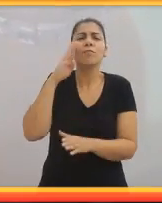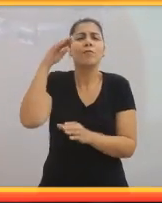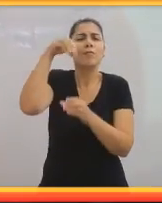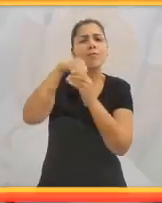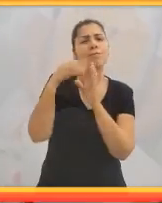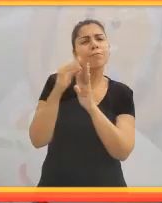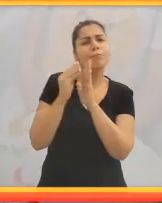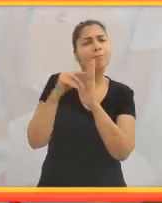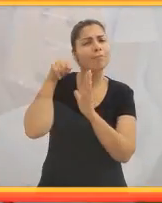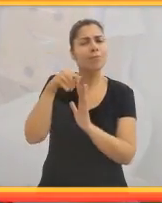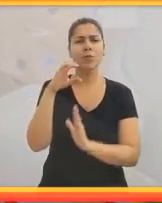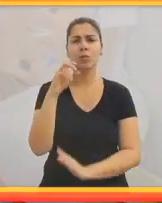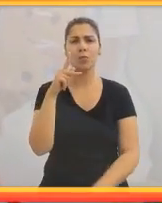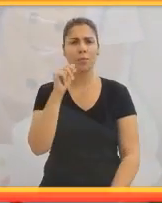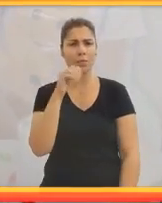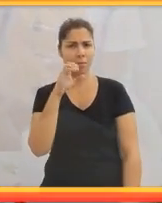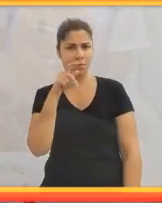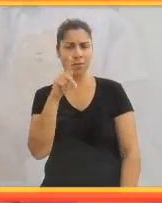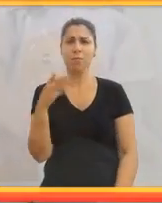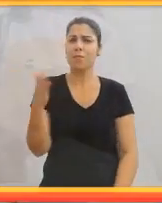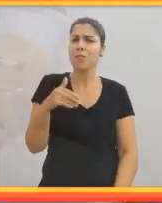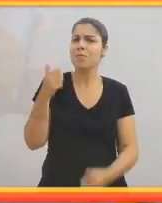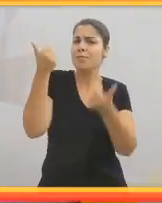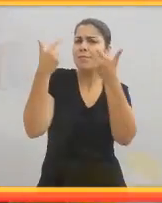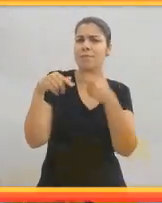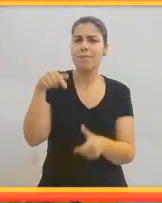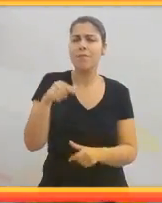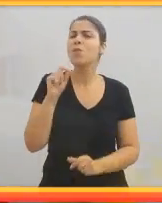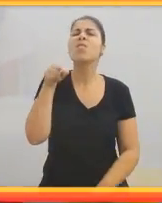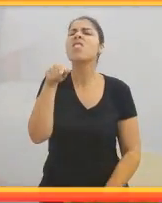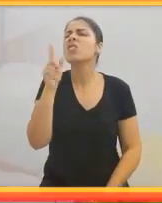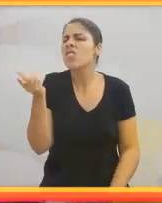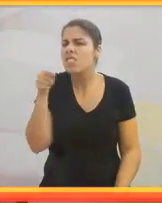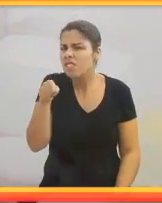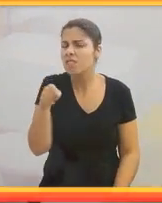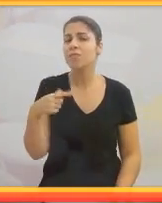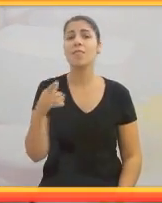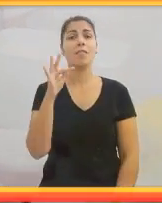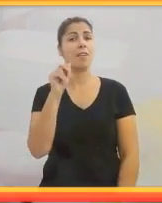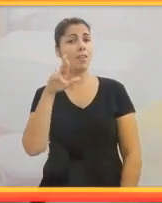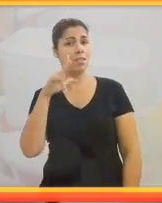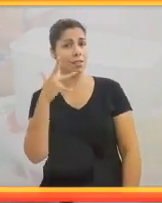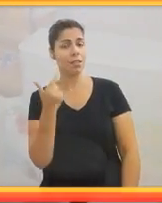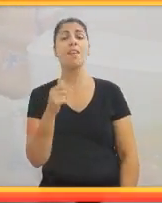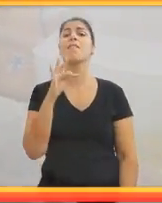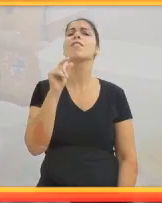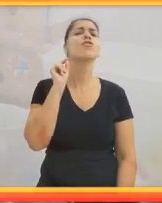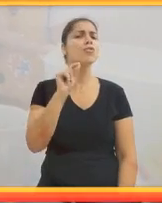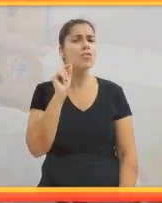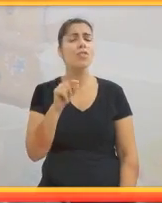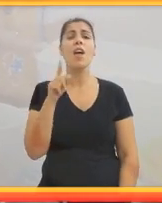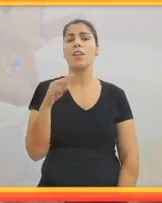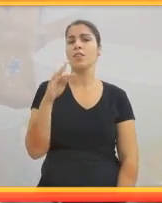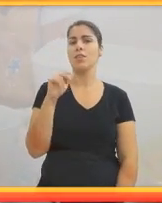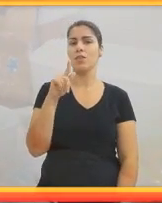são os ingredientes do cupcake? Ó, vamos falar aqui. O que, que é farinha, isso aqui? Farinha. Farinha de quê? Trigo.